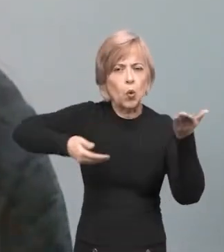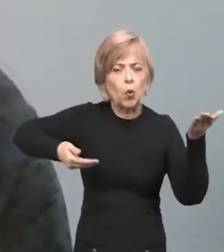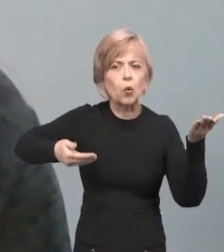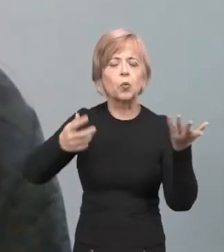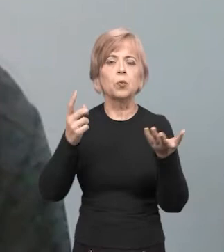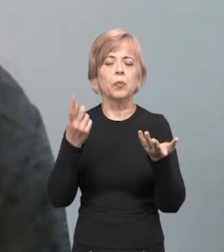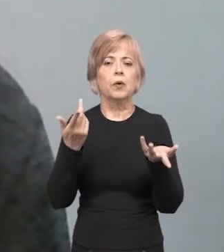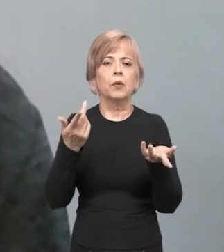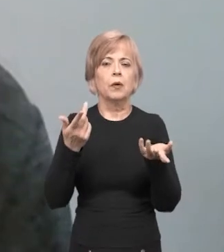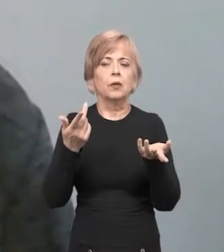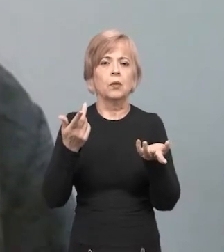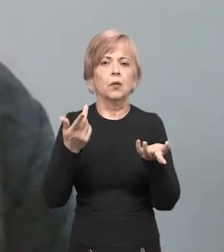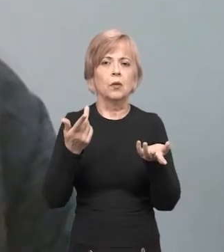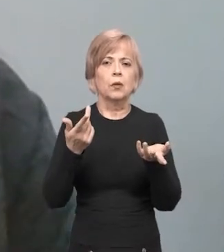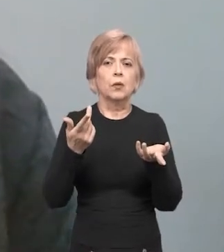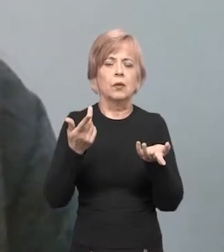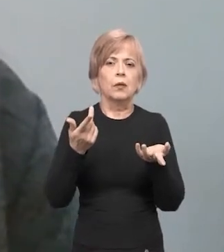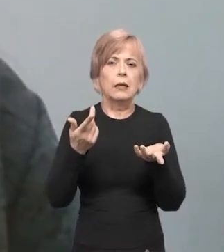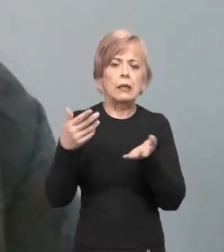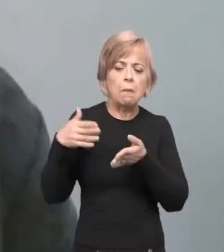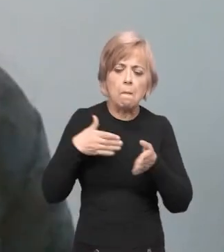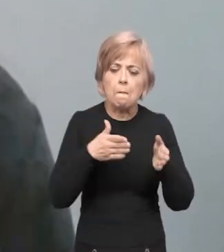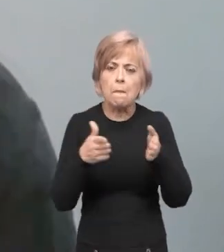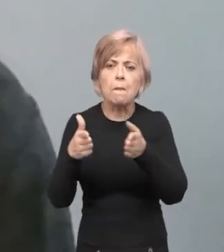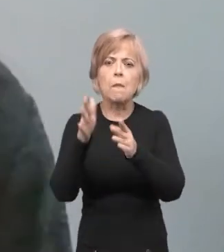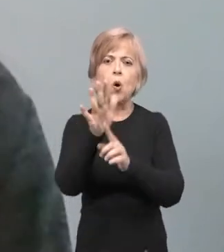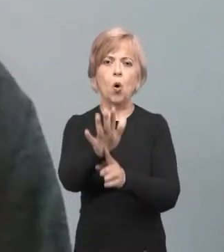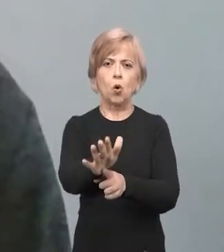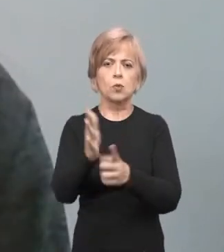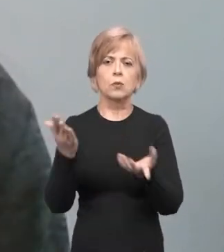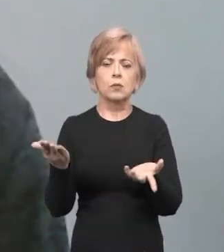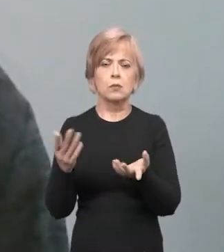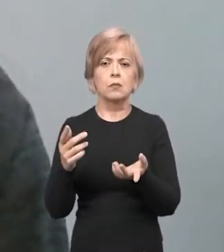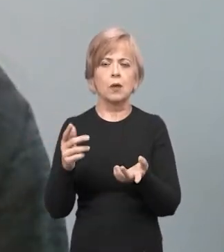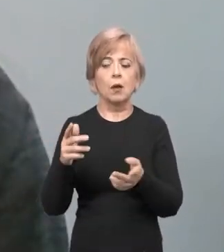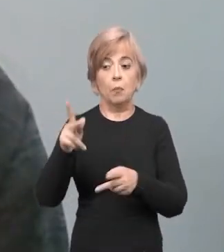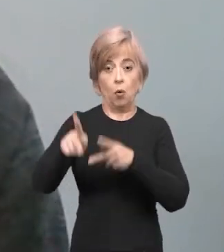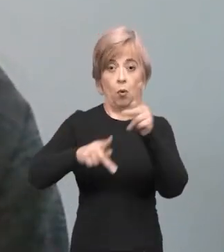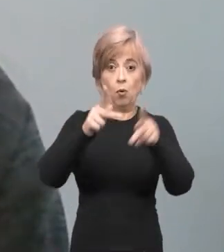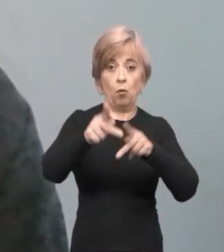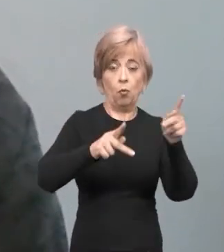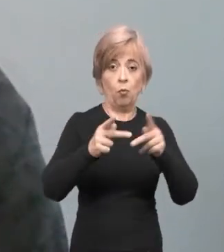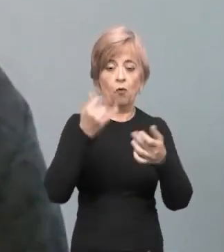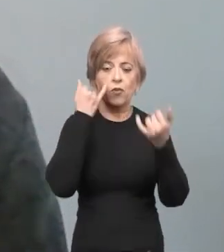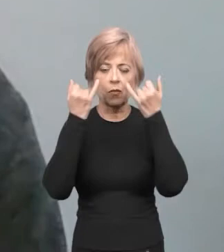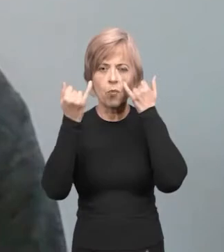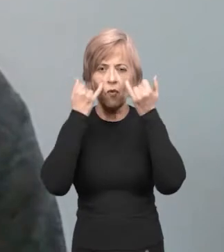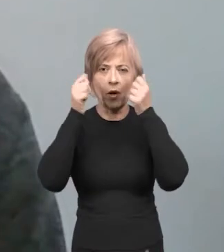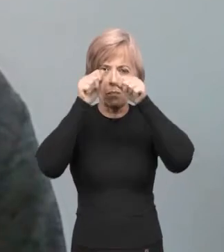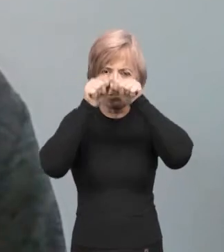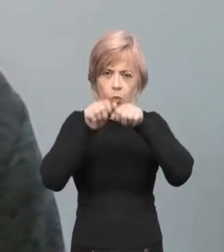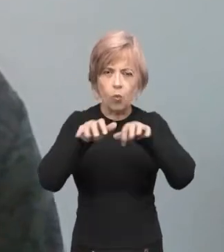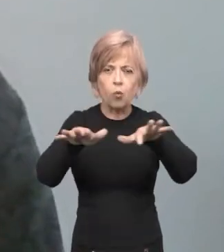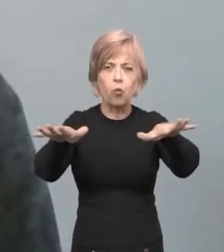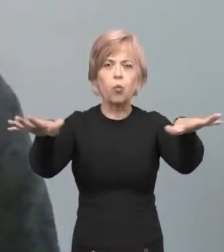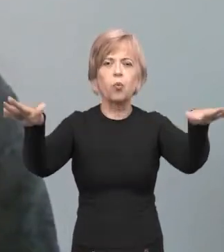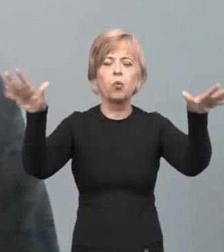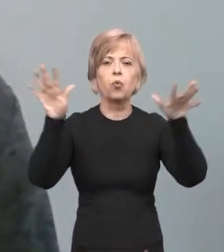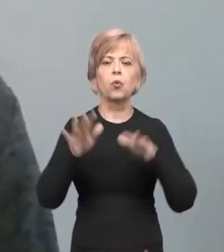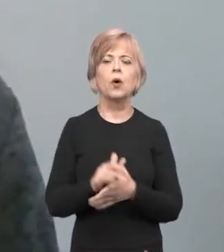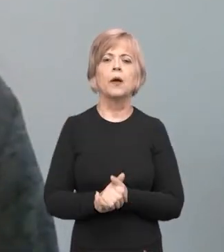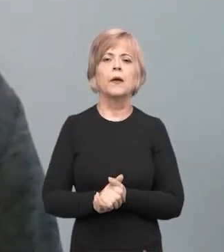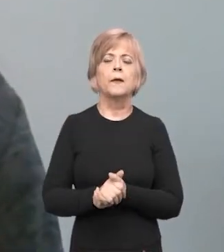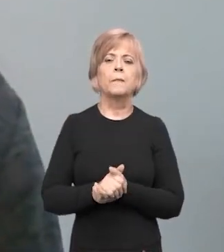instrumentos que demonstrassem, né, para a população, informassem para